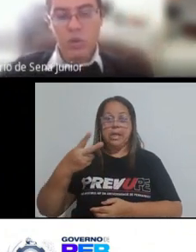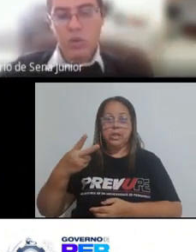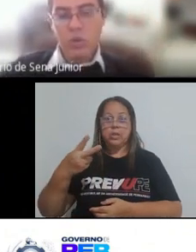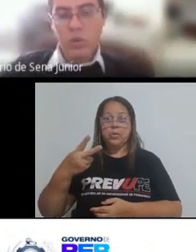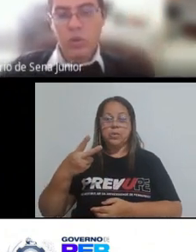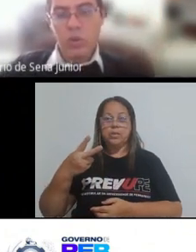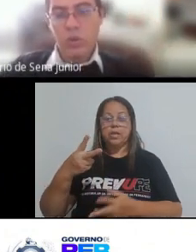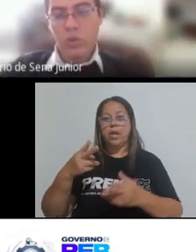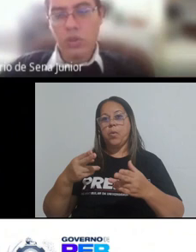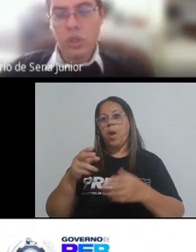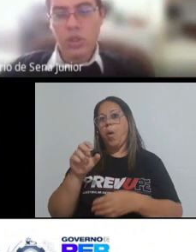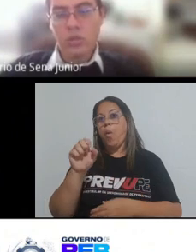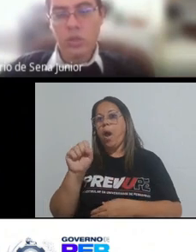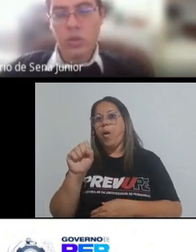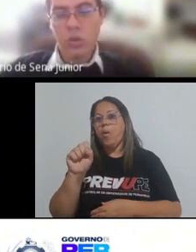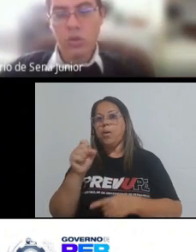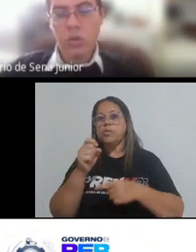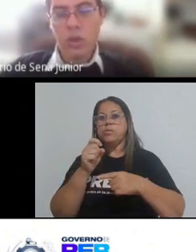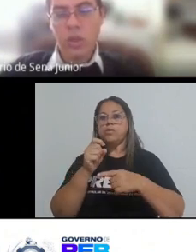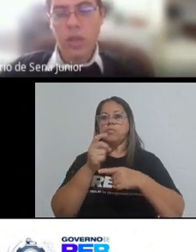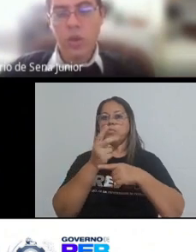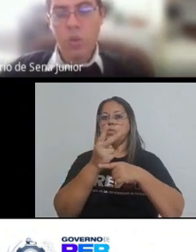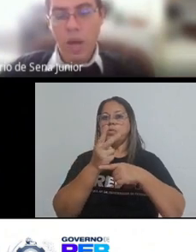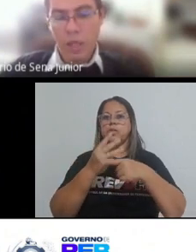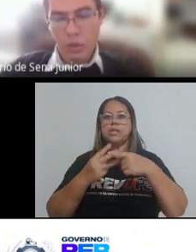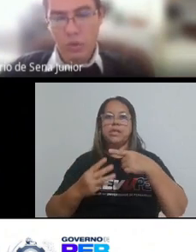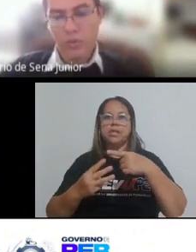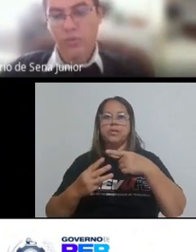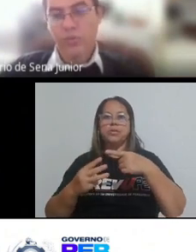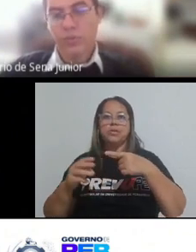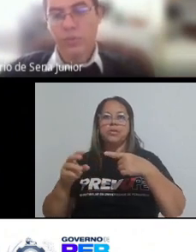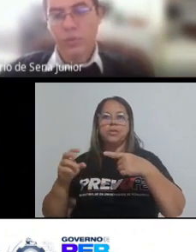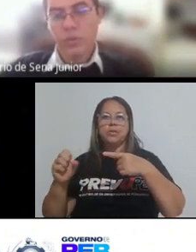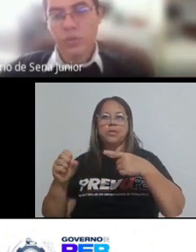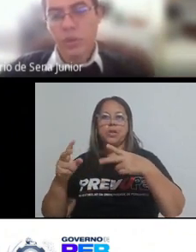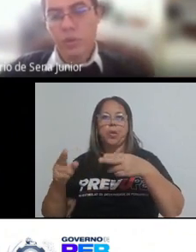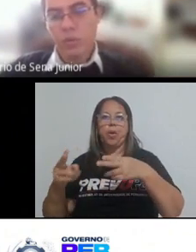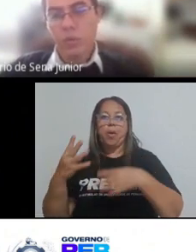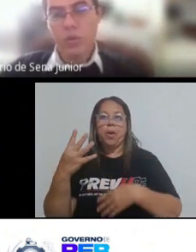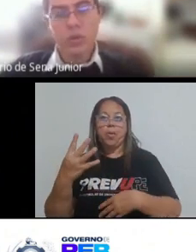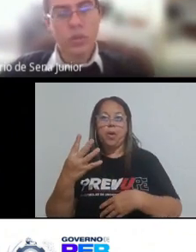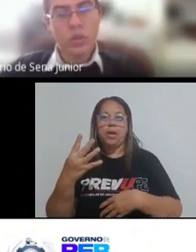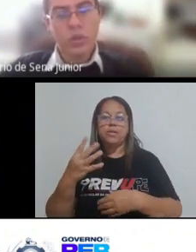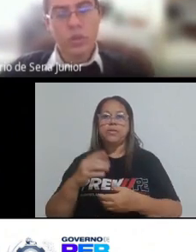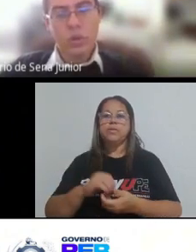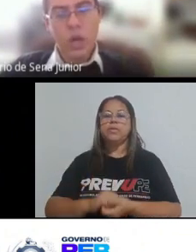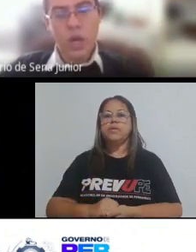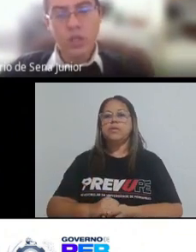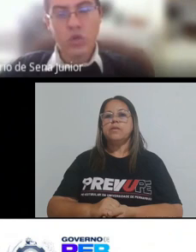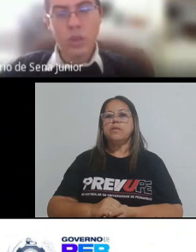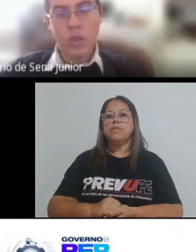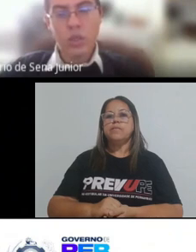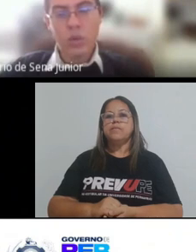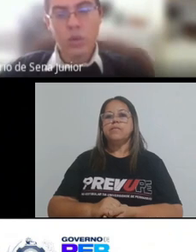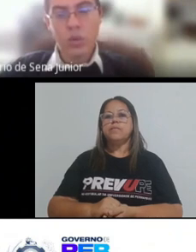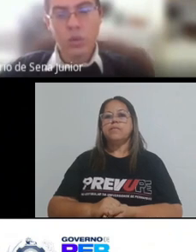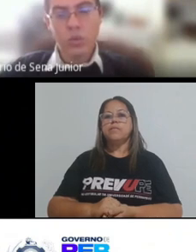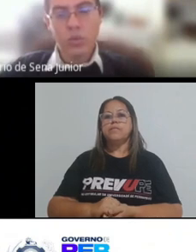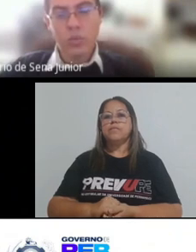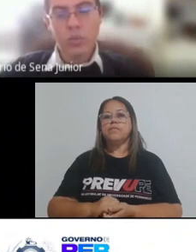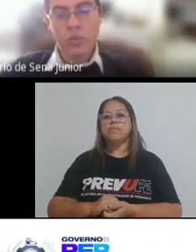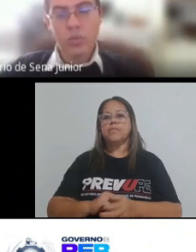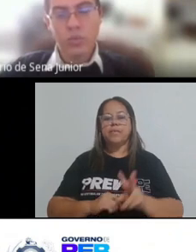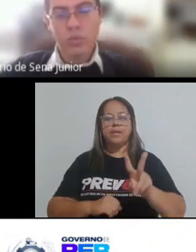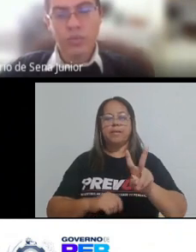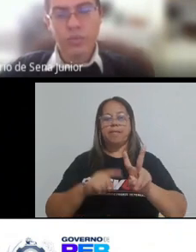8, dois terços de 8 é 4, pois a raiz cúbica de 8